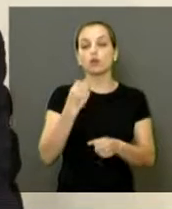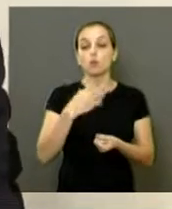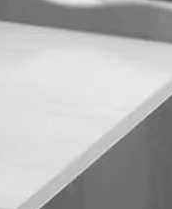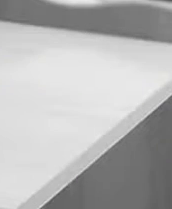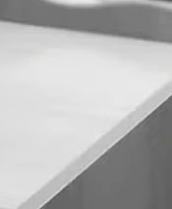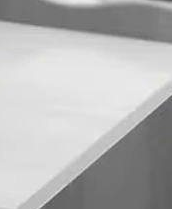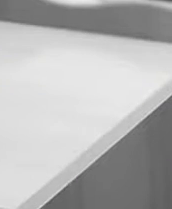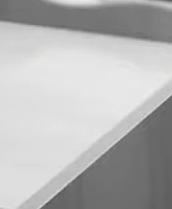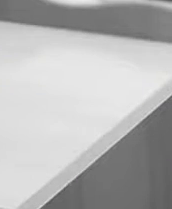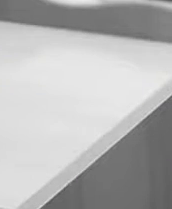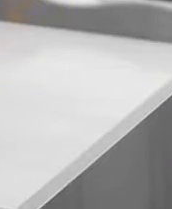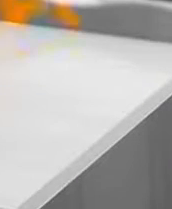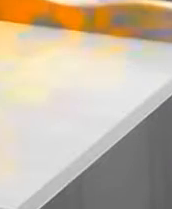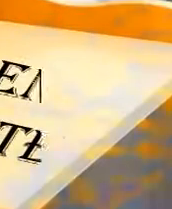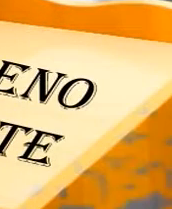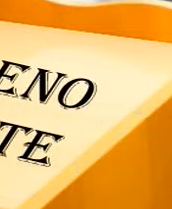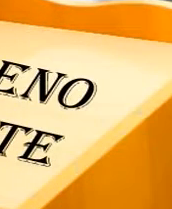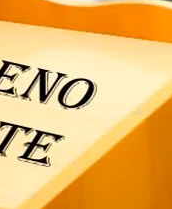noite a todos